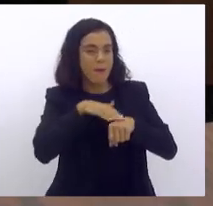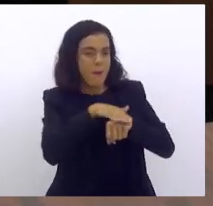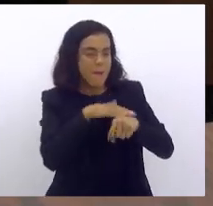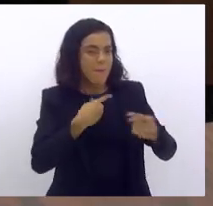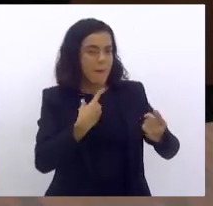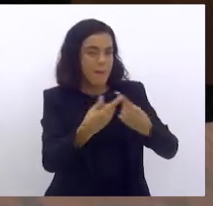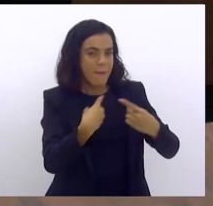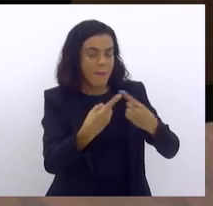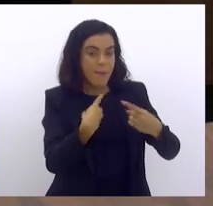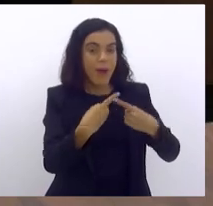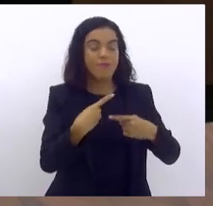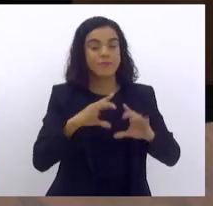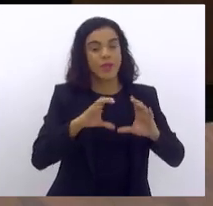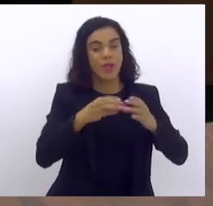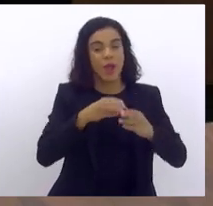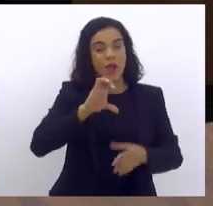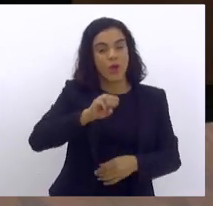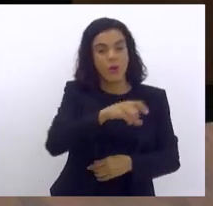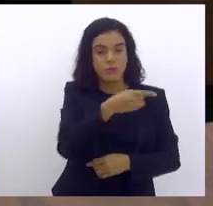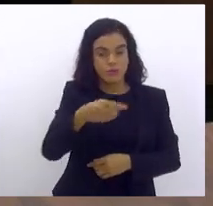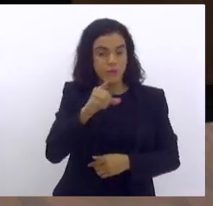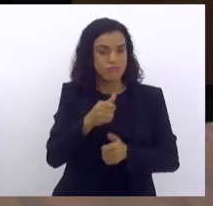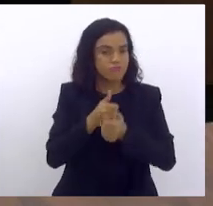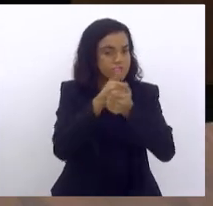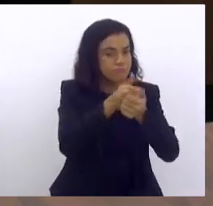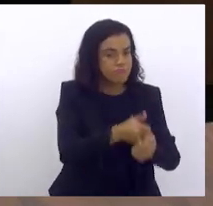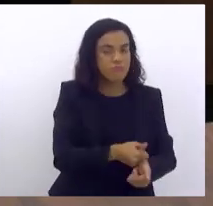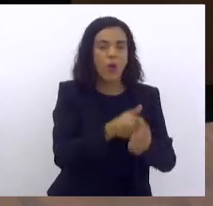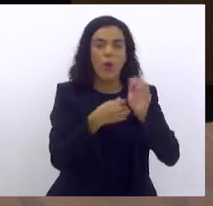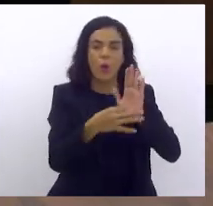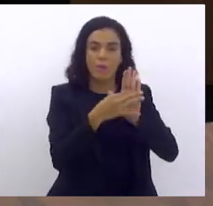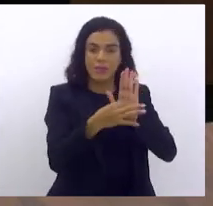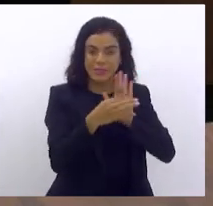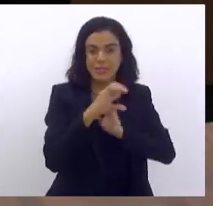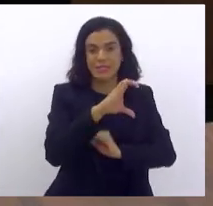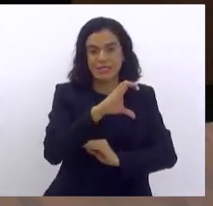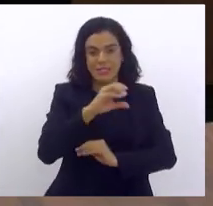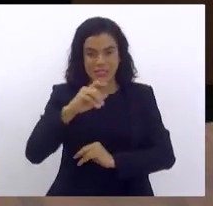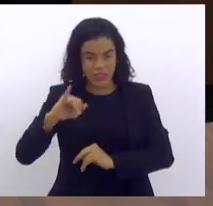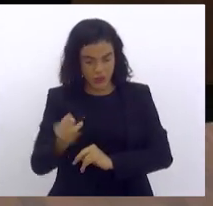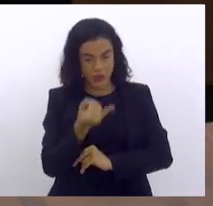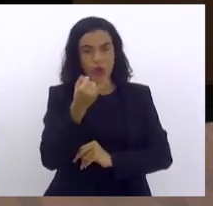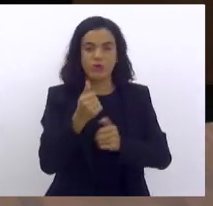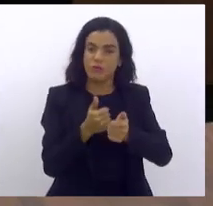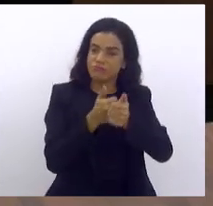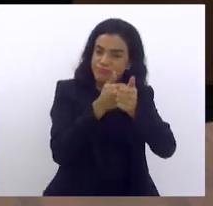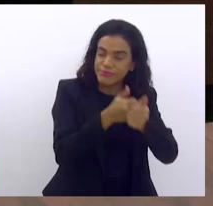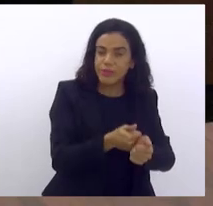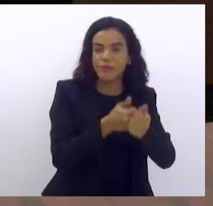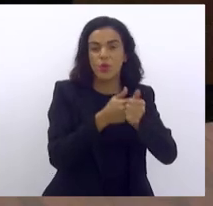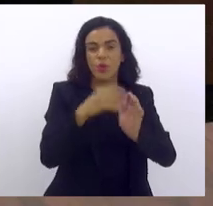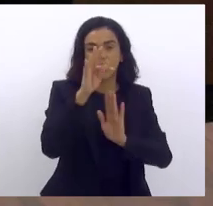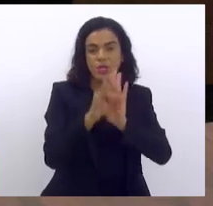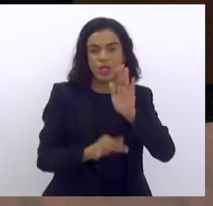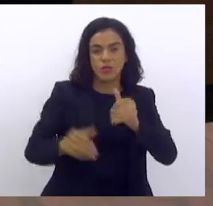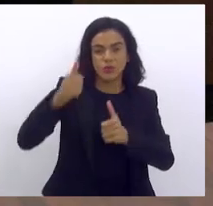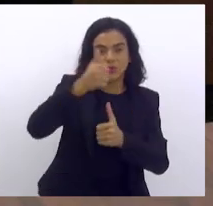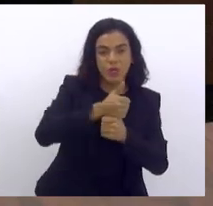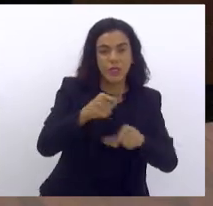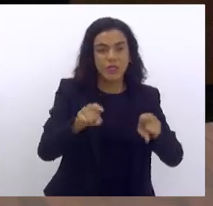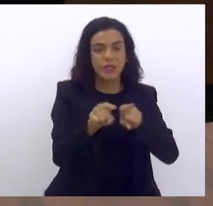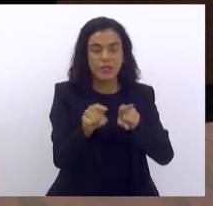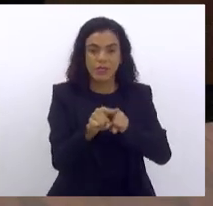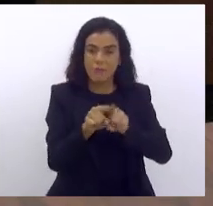a comissão acompanha no mérito parecer da CCJ, acompanha o substitutivo, saúda